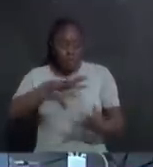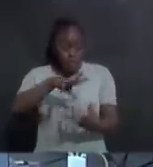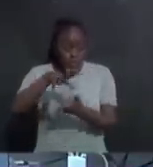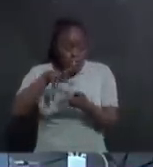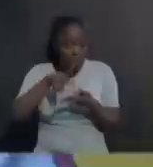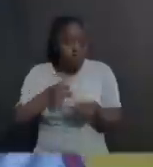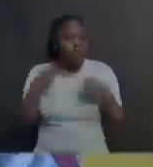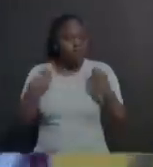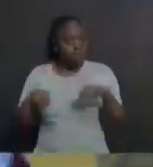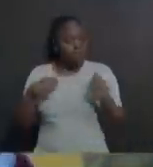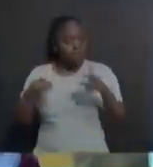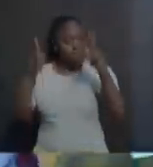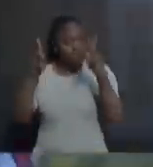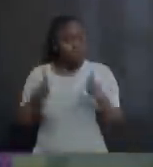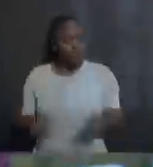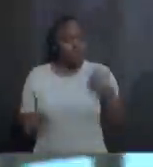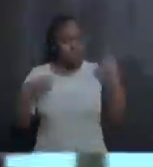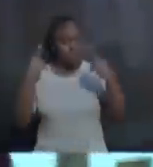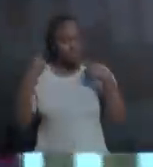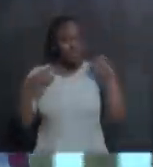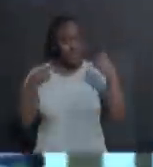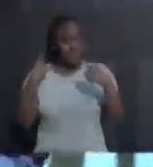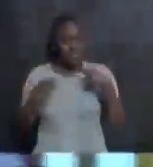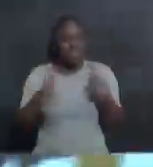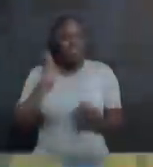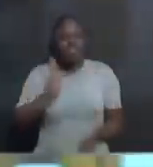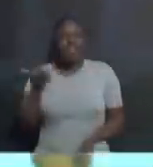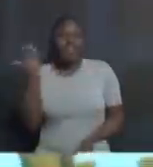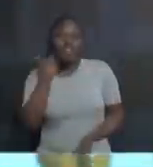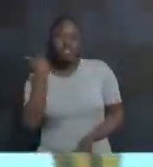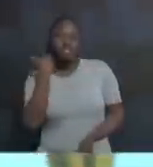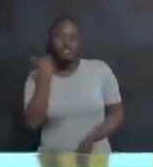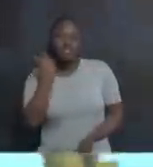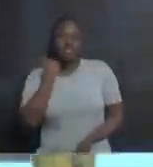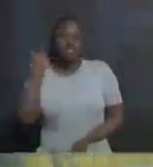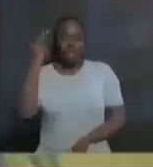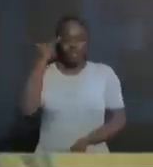gente doida. Tá cansado de gente normal.